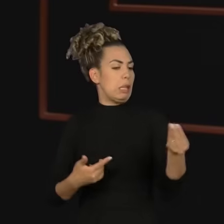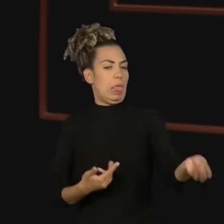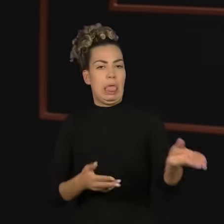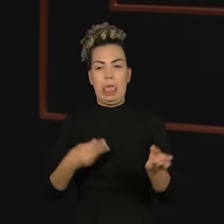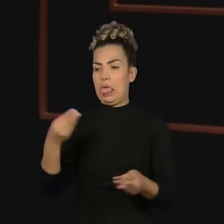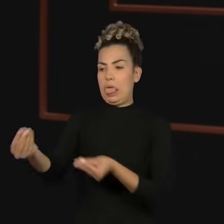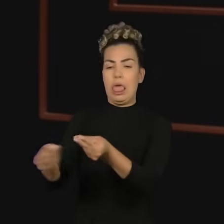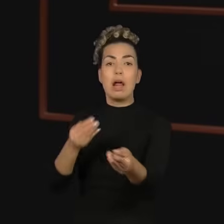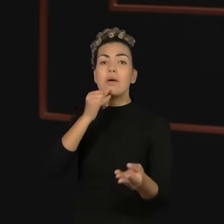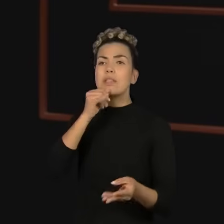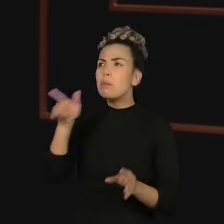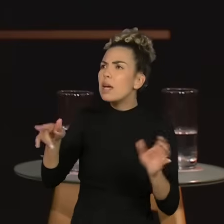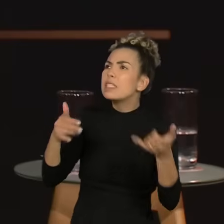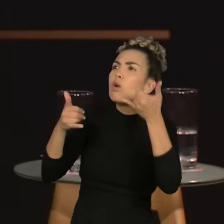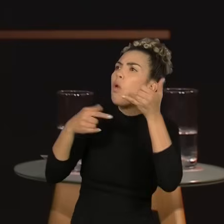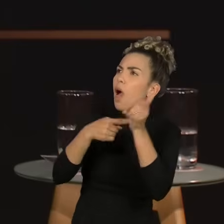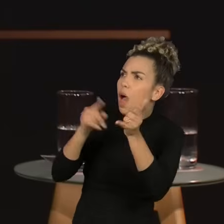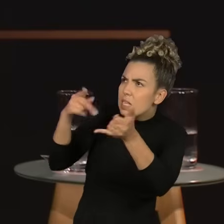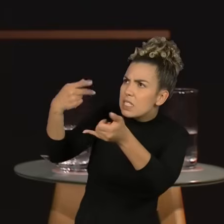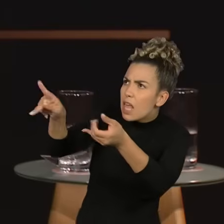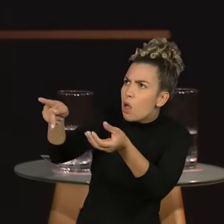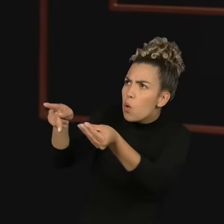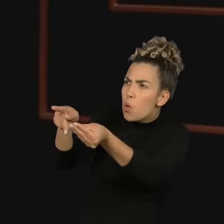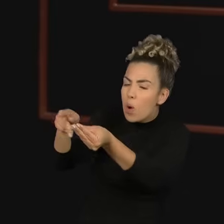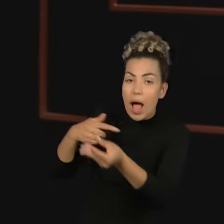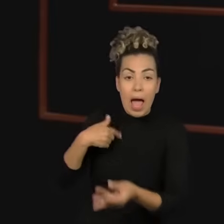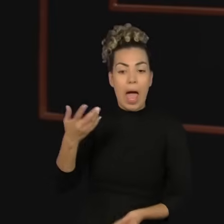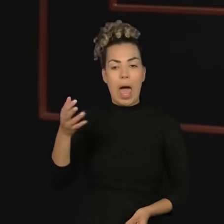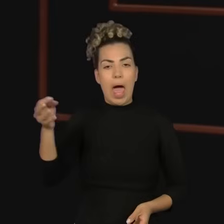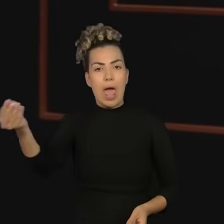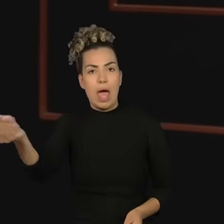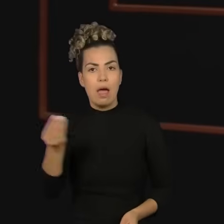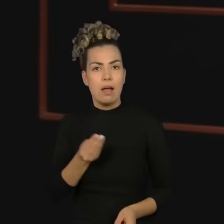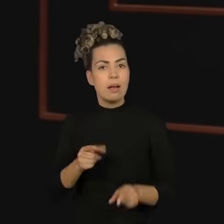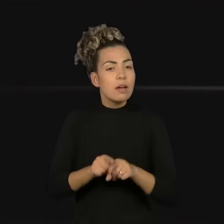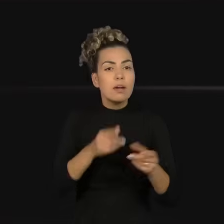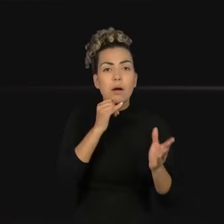esse caderno é seu. E ele se diverte comigo também, né, por causa disso.